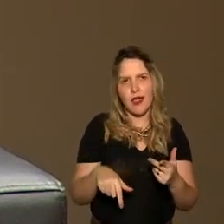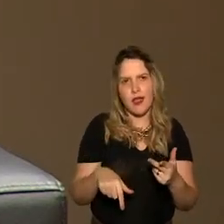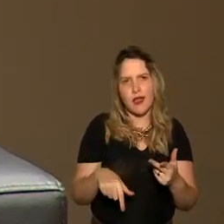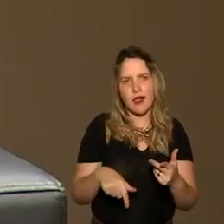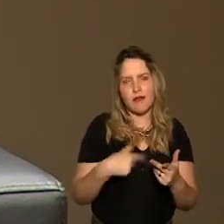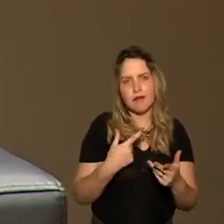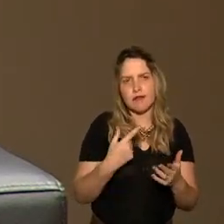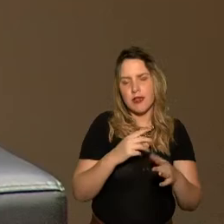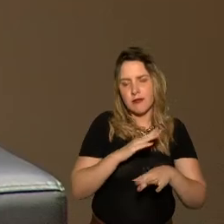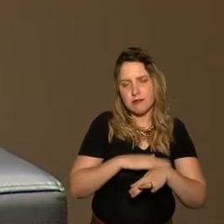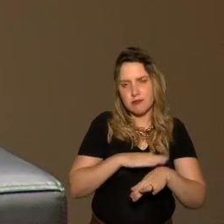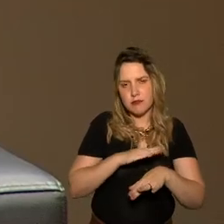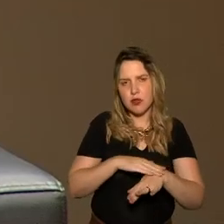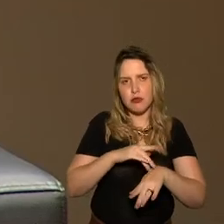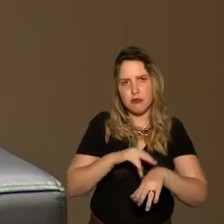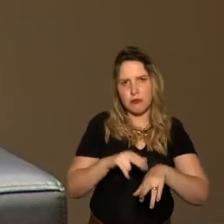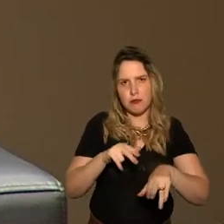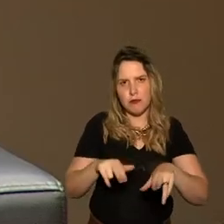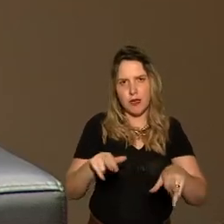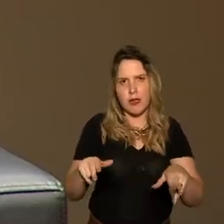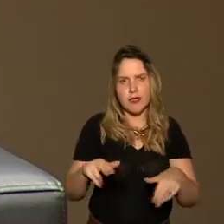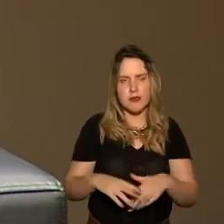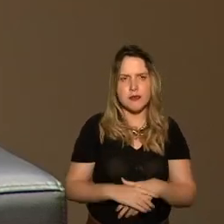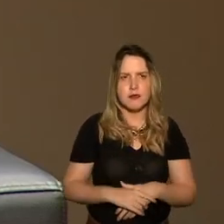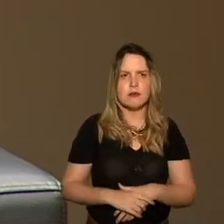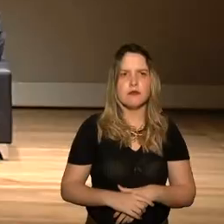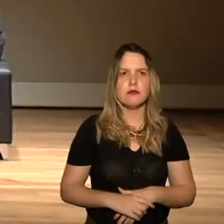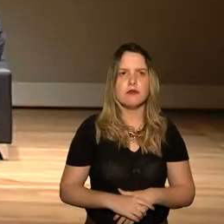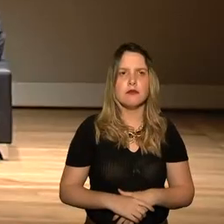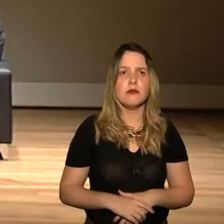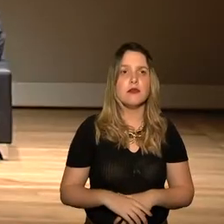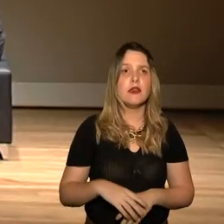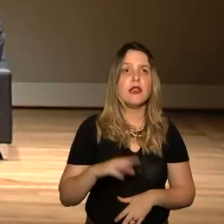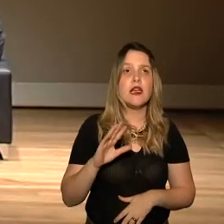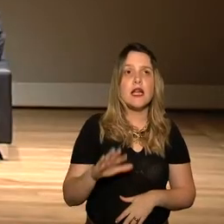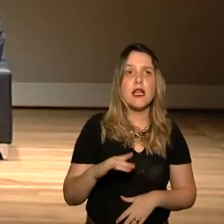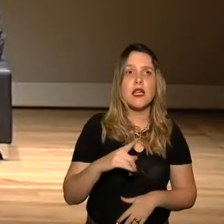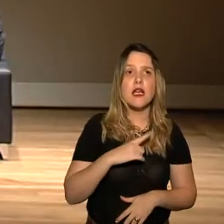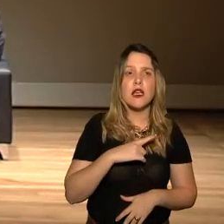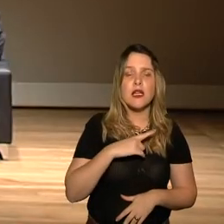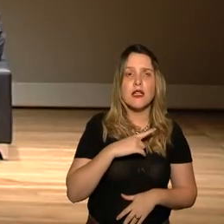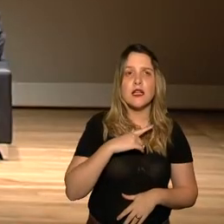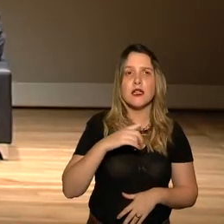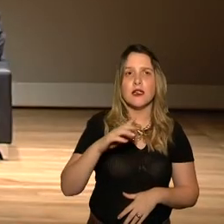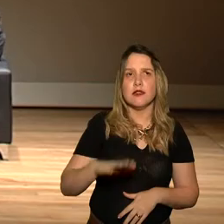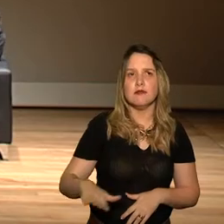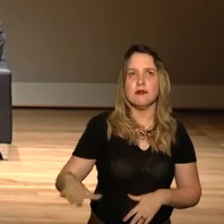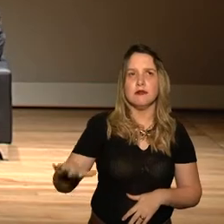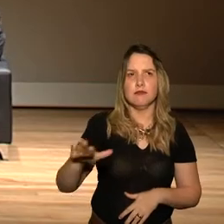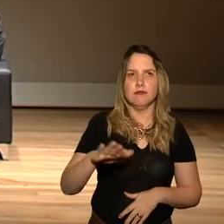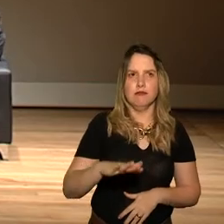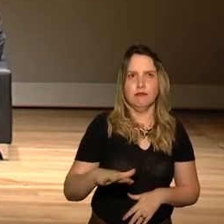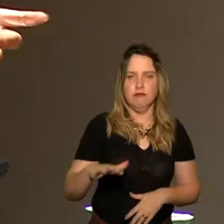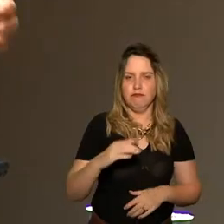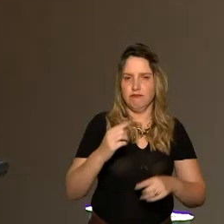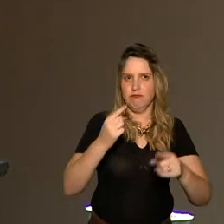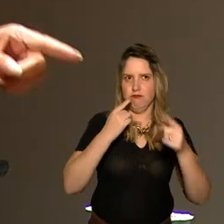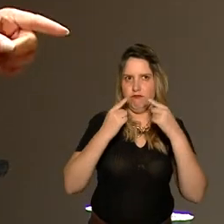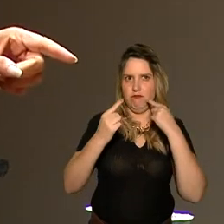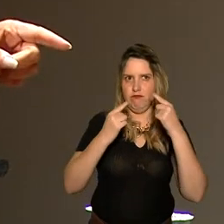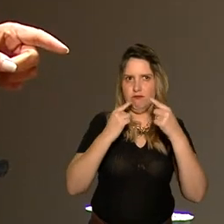potentes né Para os processos de aprendizagem Mas aí tem que ter espaço para uma conversa